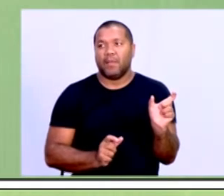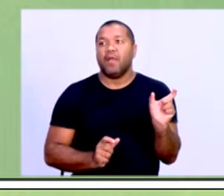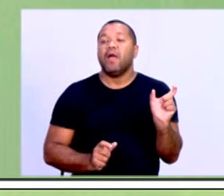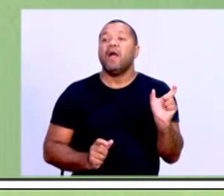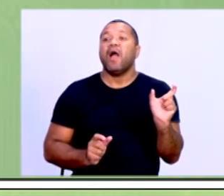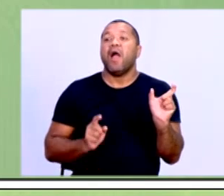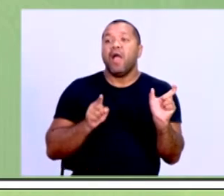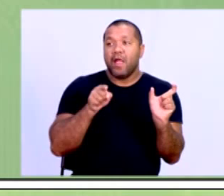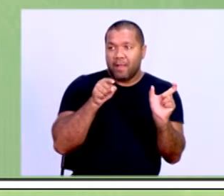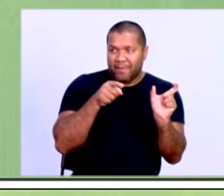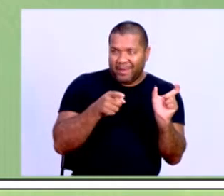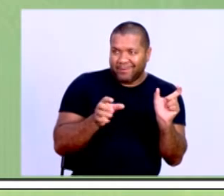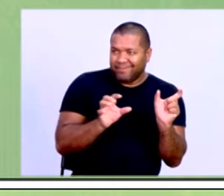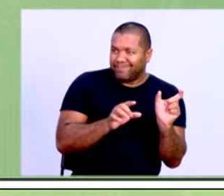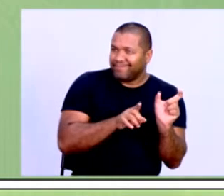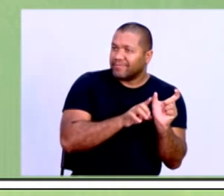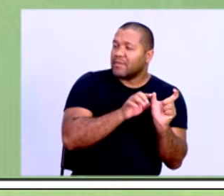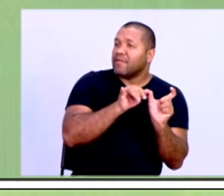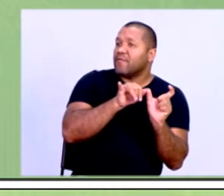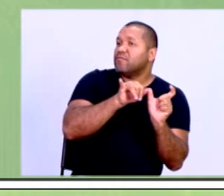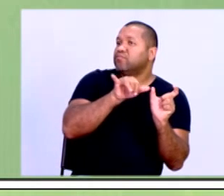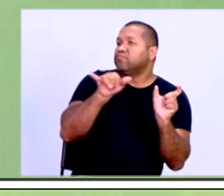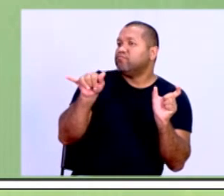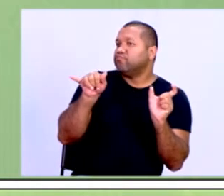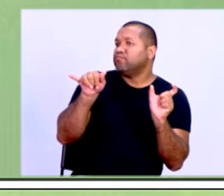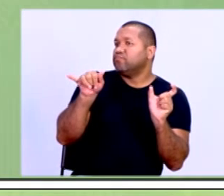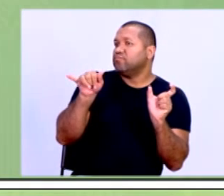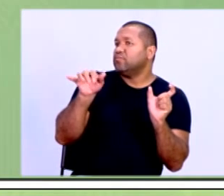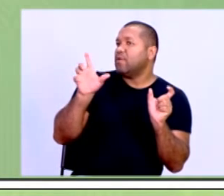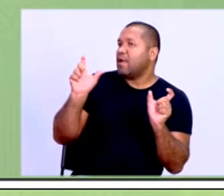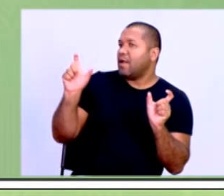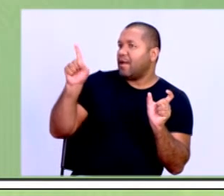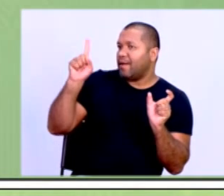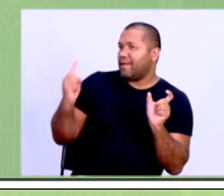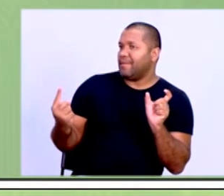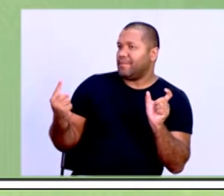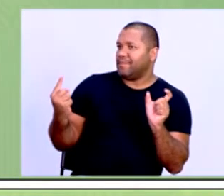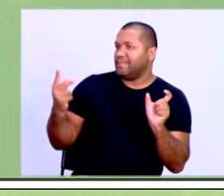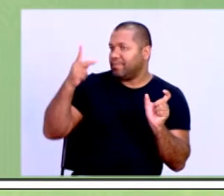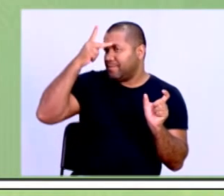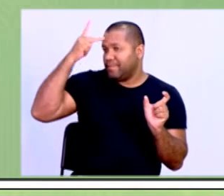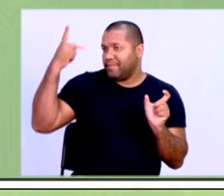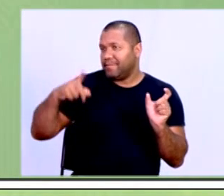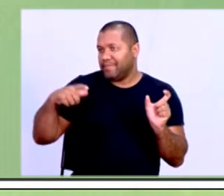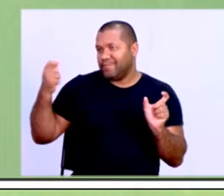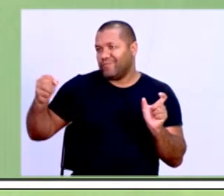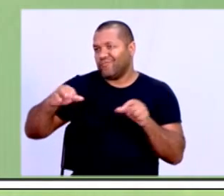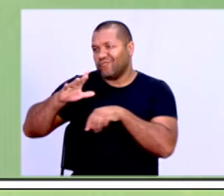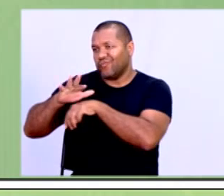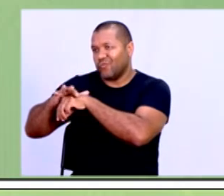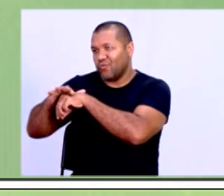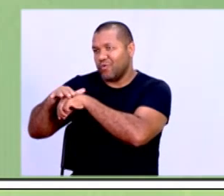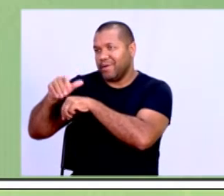Ele vai se relacionar com o paciente.